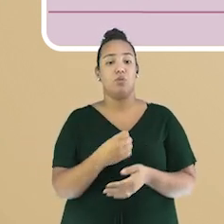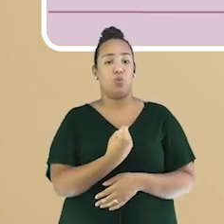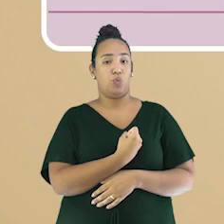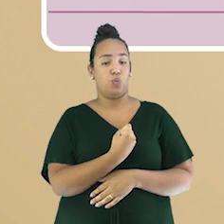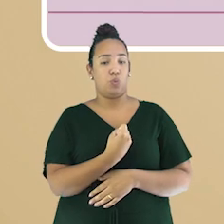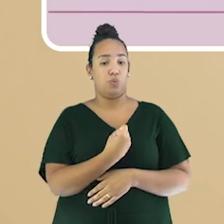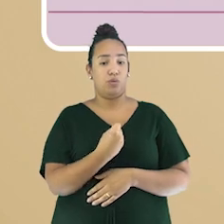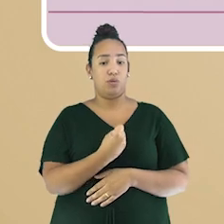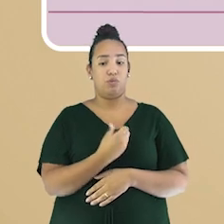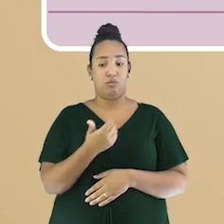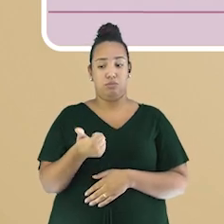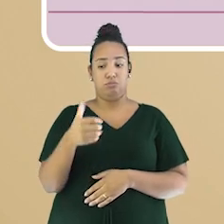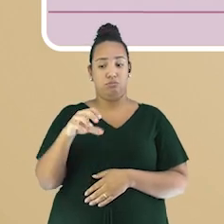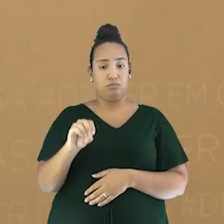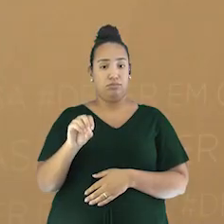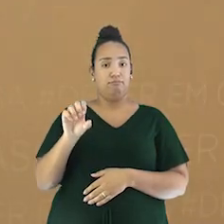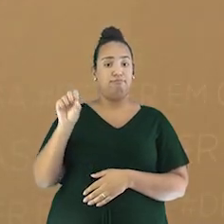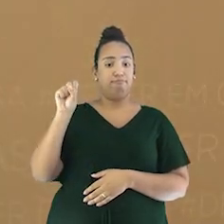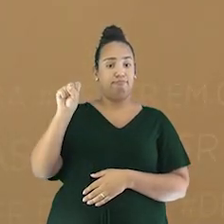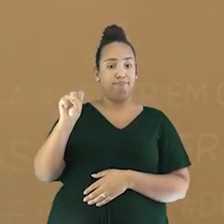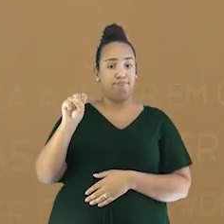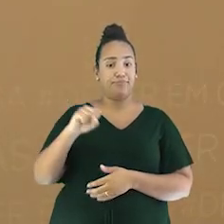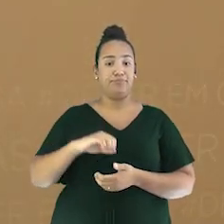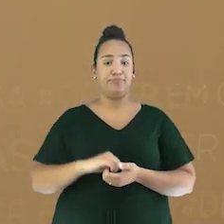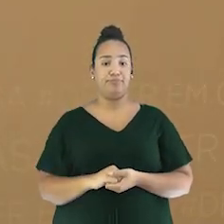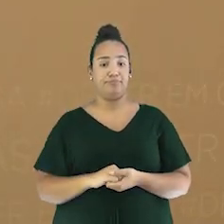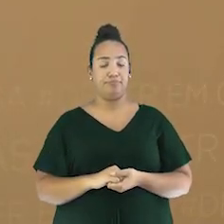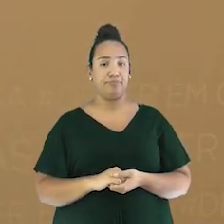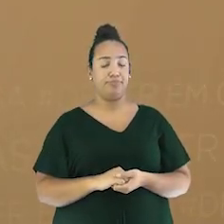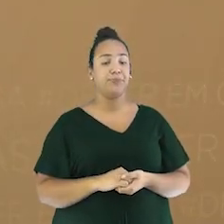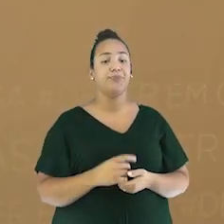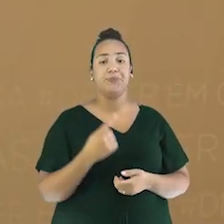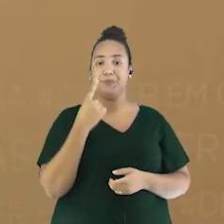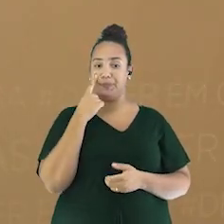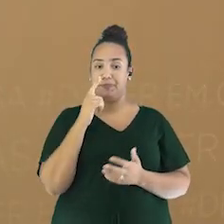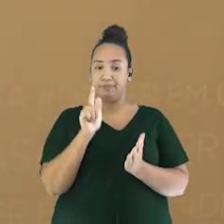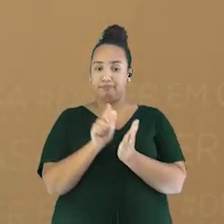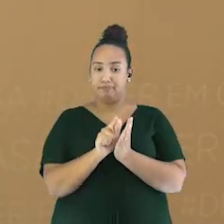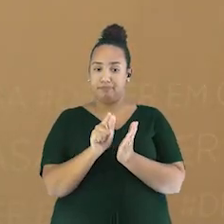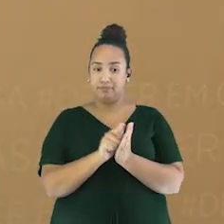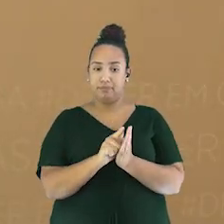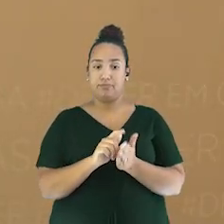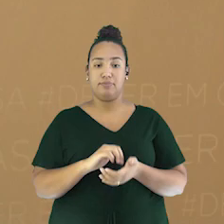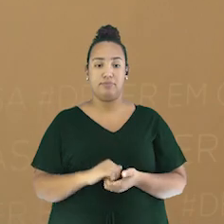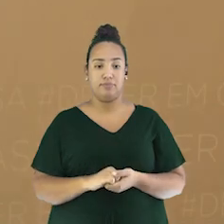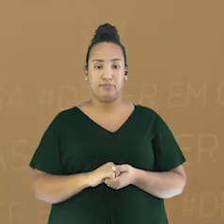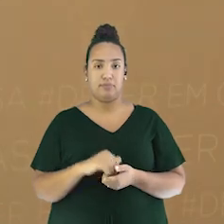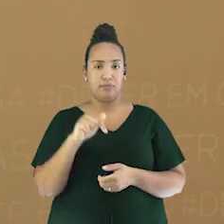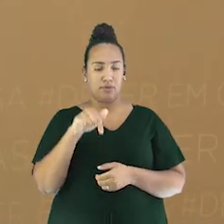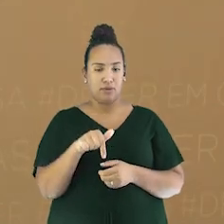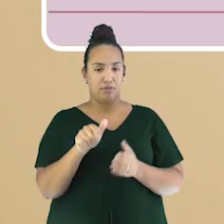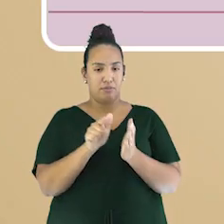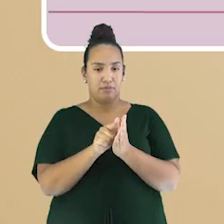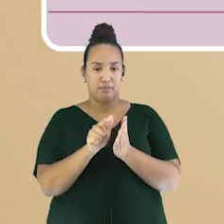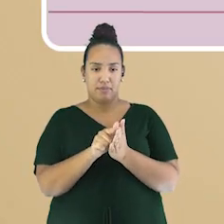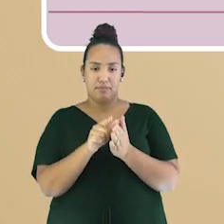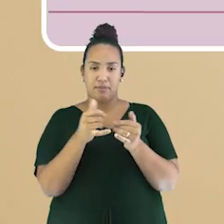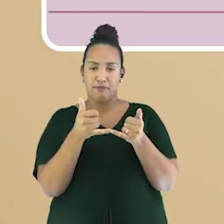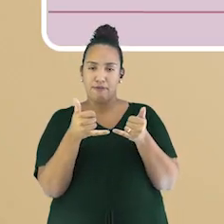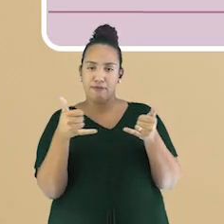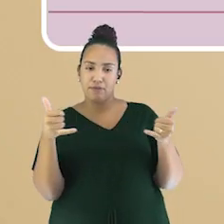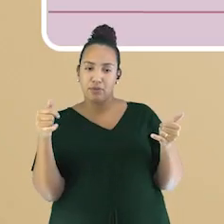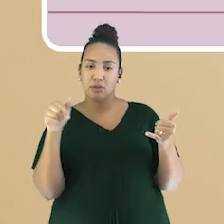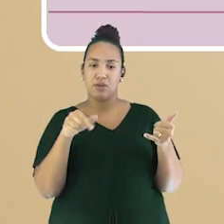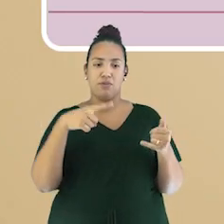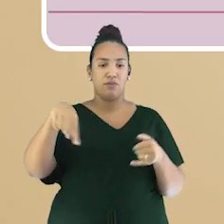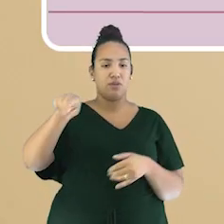pela potência de 10. Observem essa folha, ela é muito fina, não é mesmo? Vocês